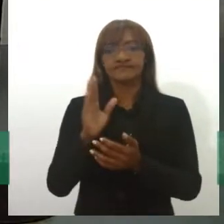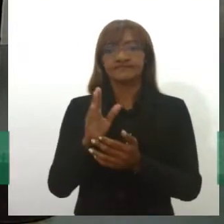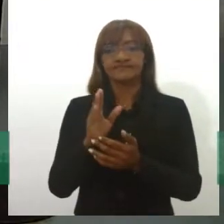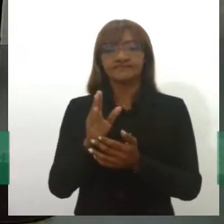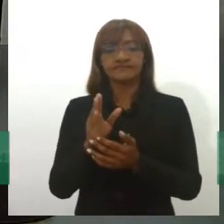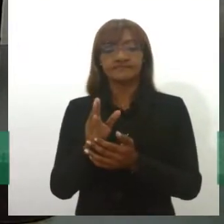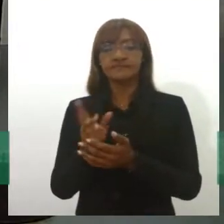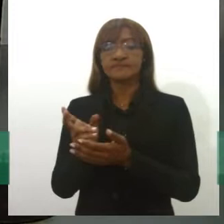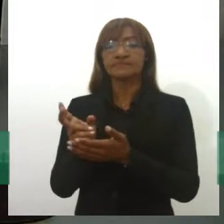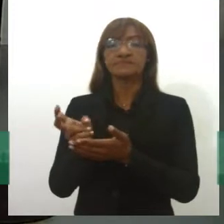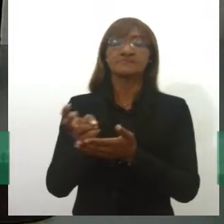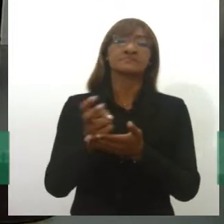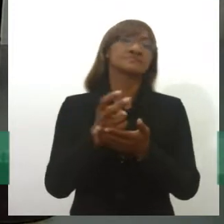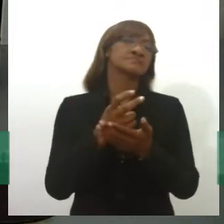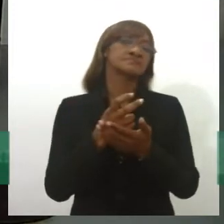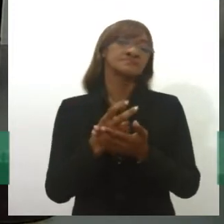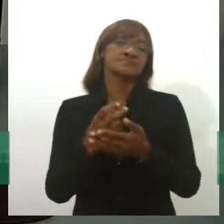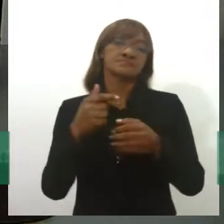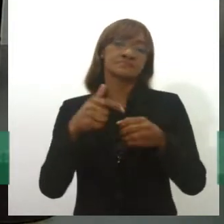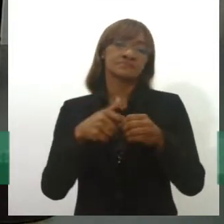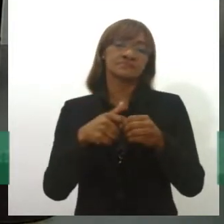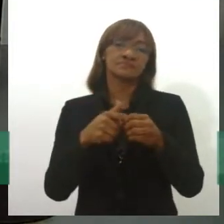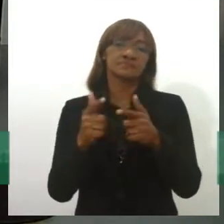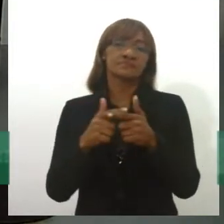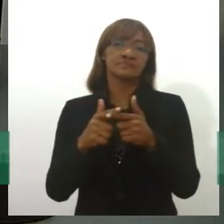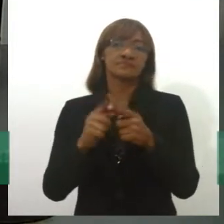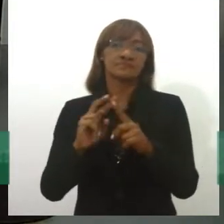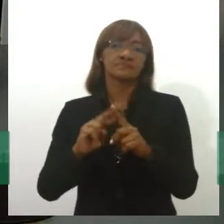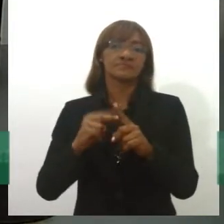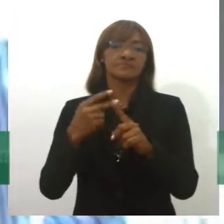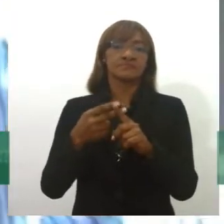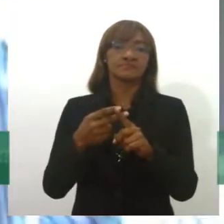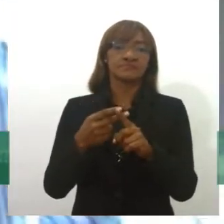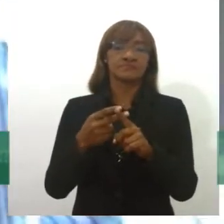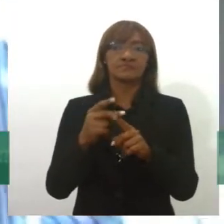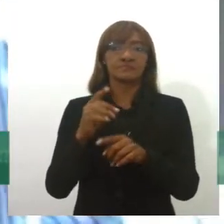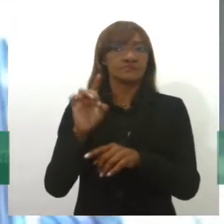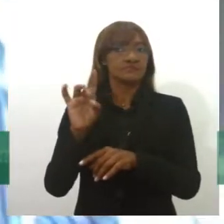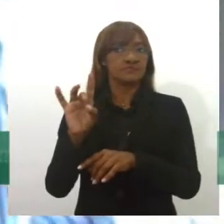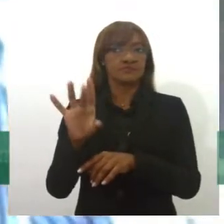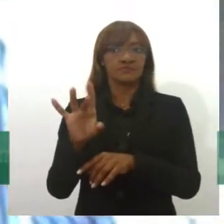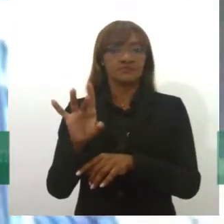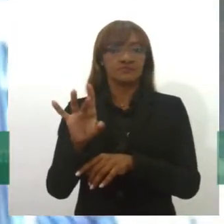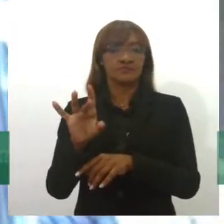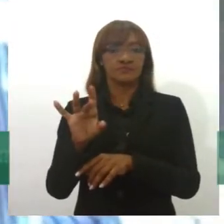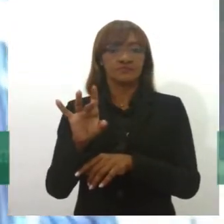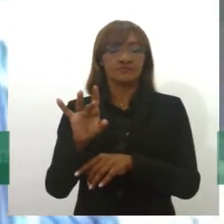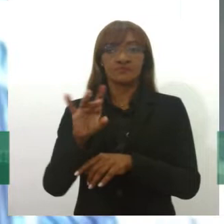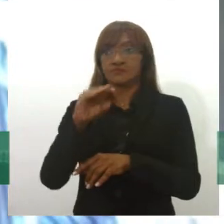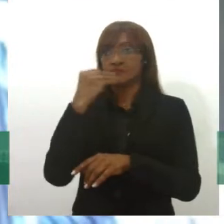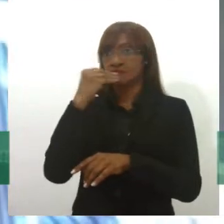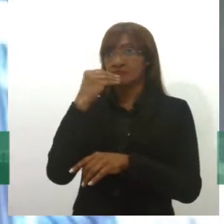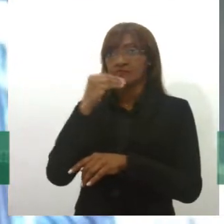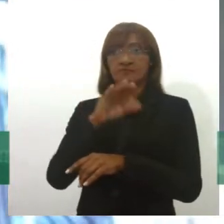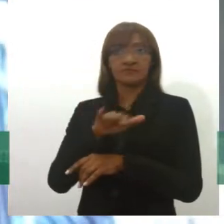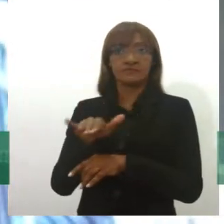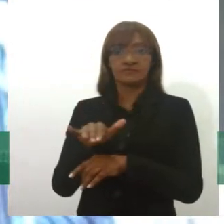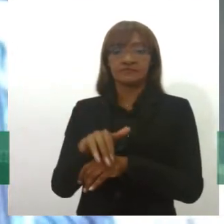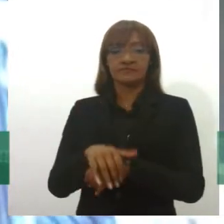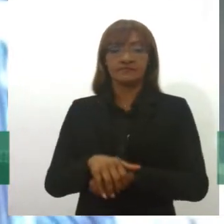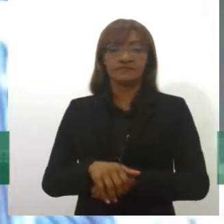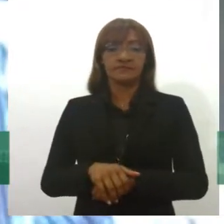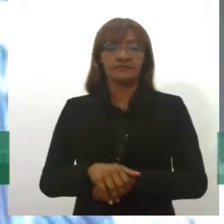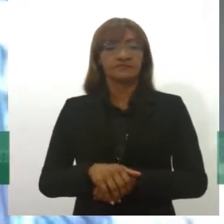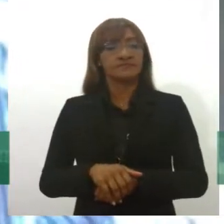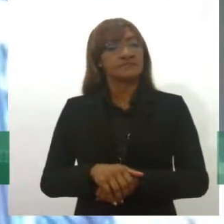dos combustíveis é o problema dos aumentos, o que é uma grande falácia. A gente viu aí,